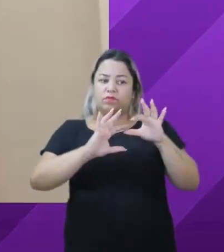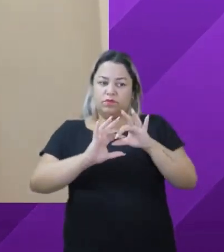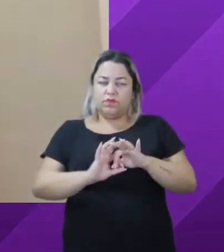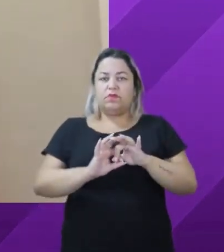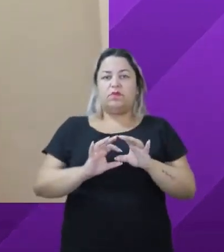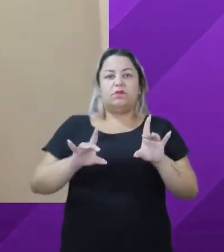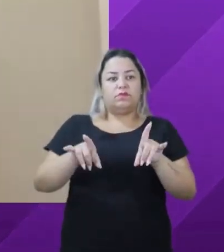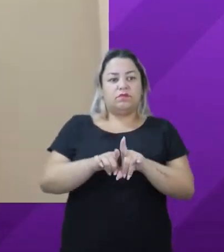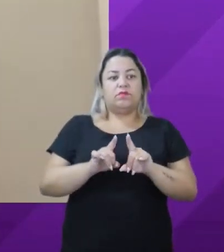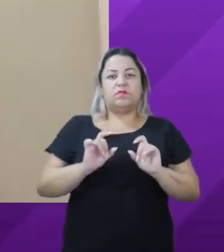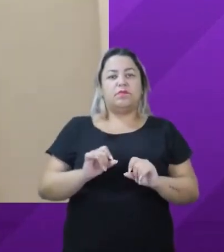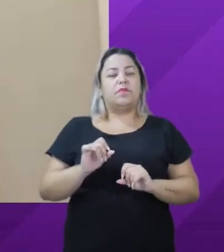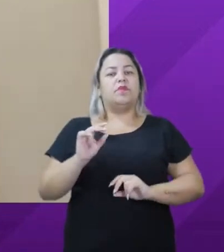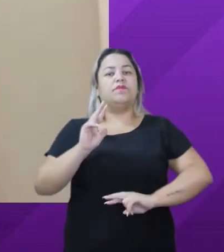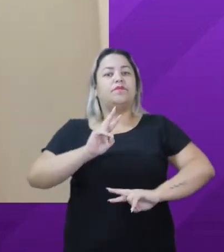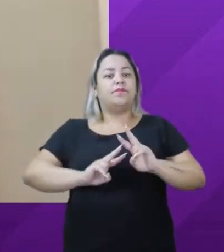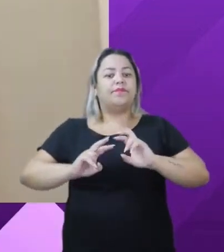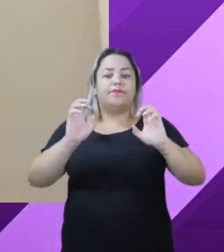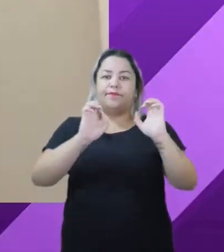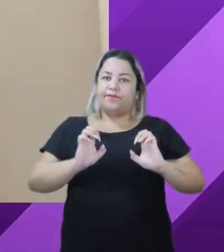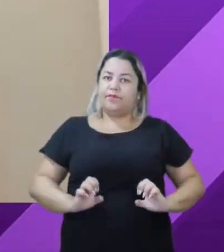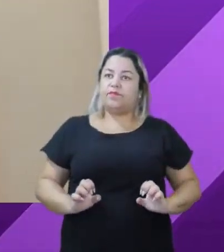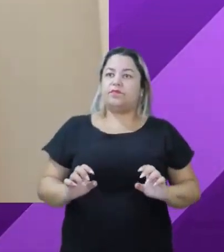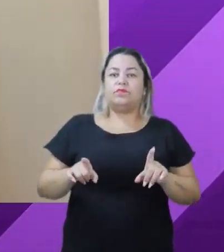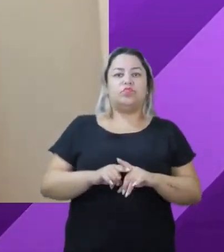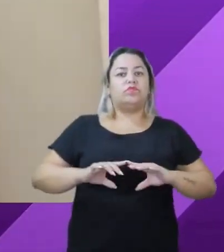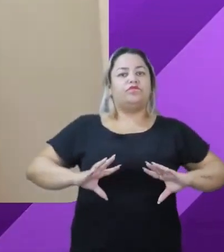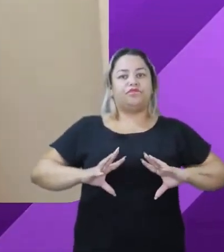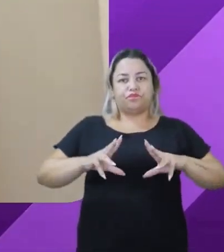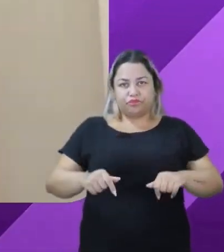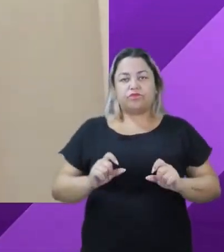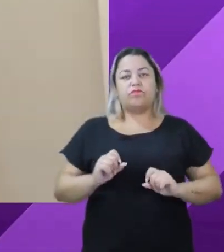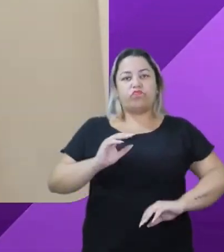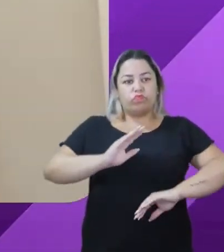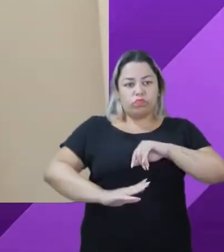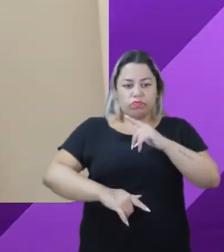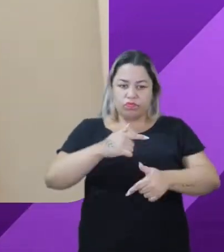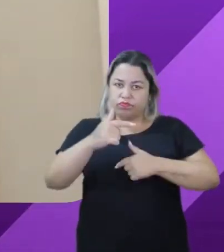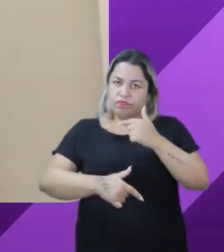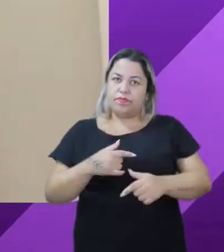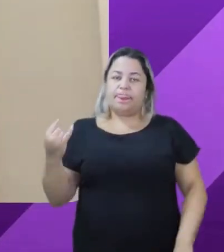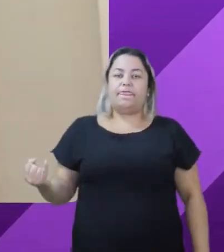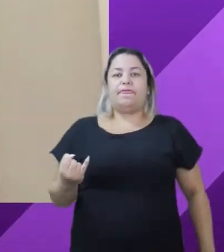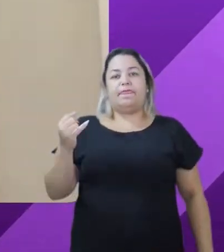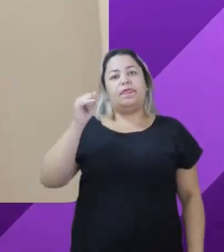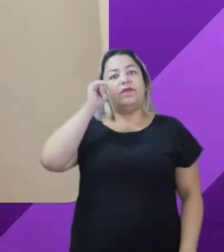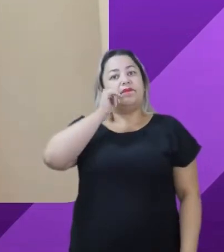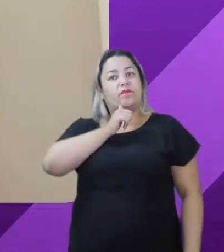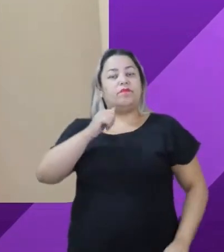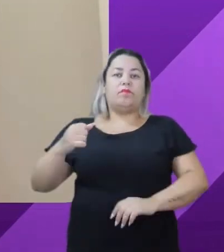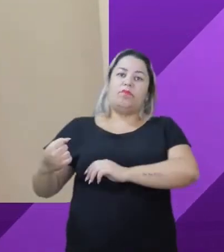também de olhar as estruturas, né, olhar a conjuntura, é um exercício importante para as feministas,